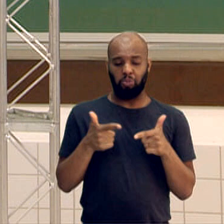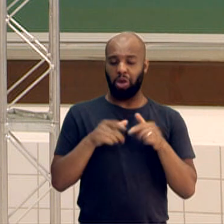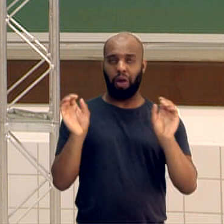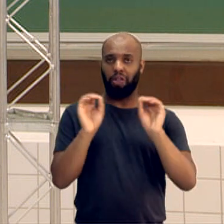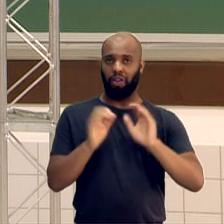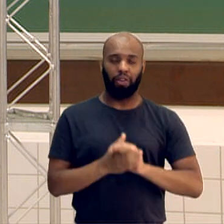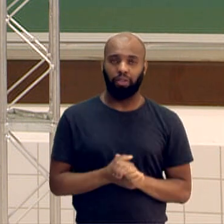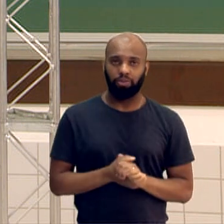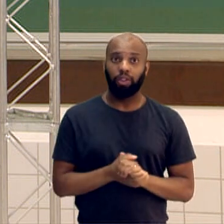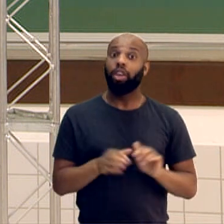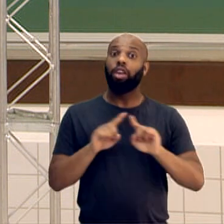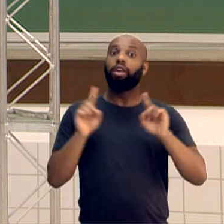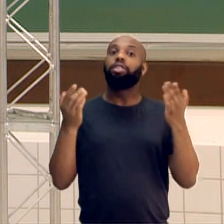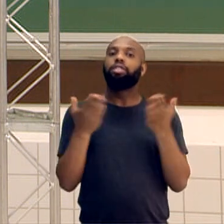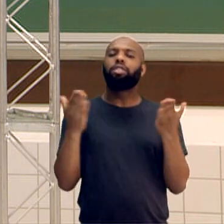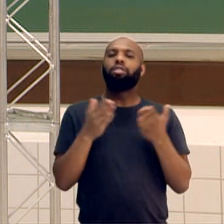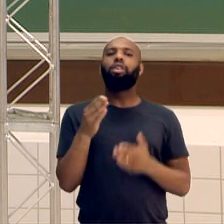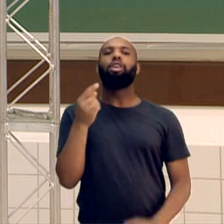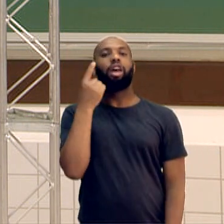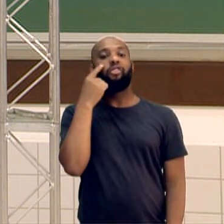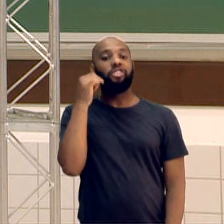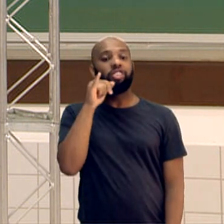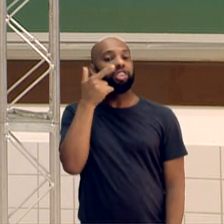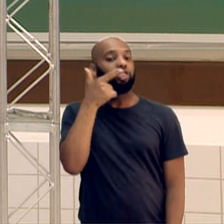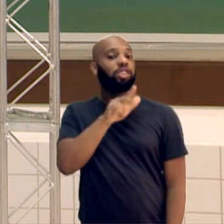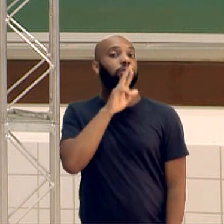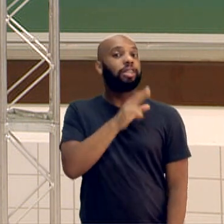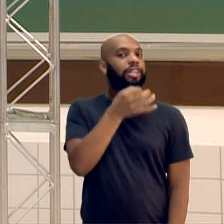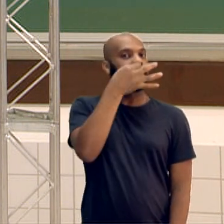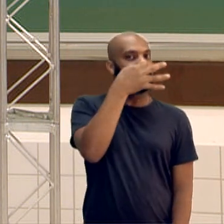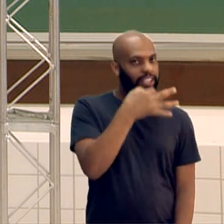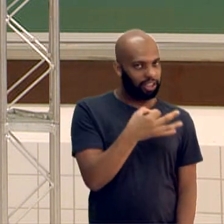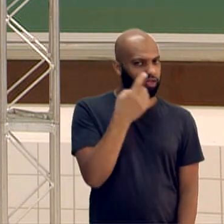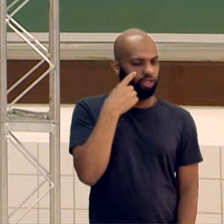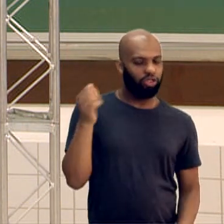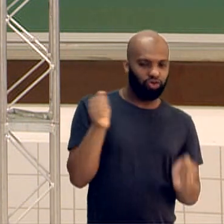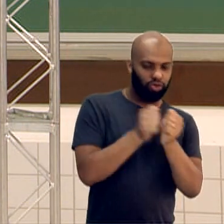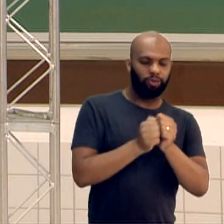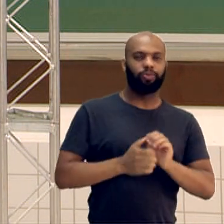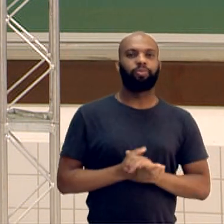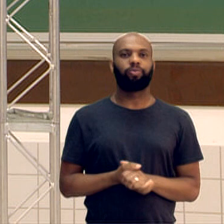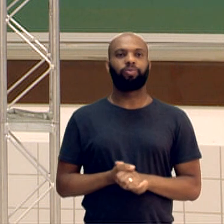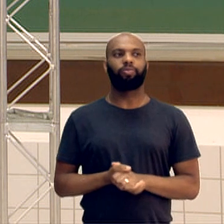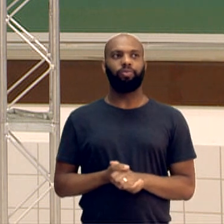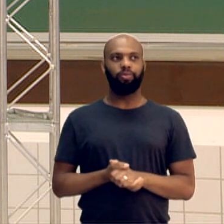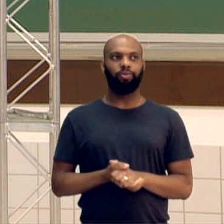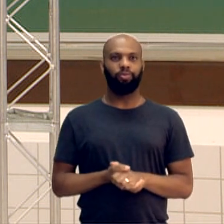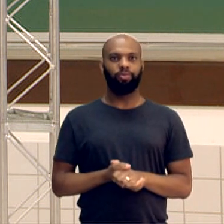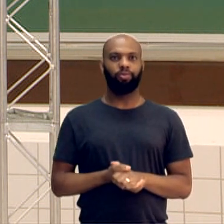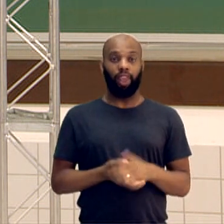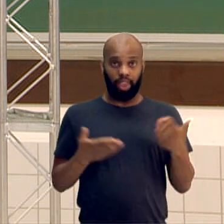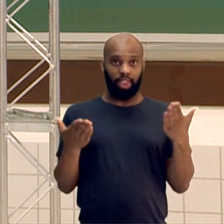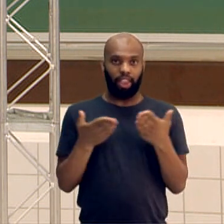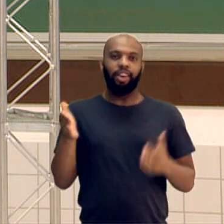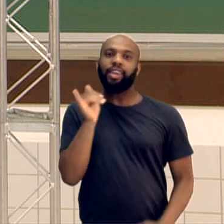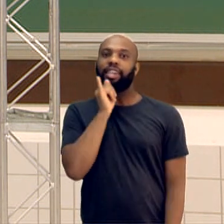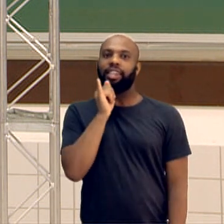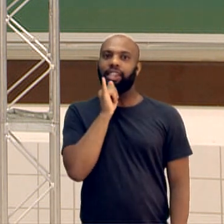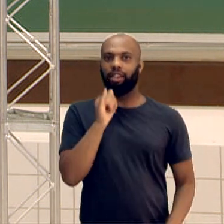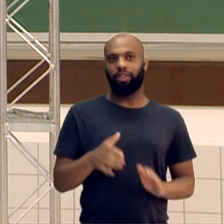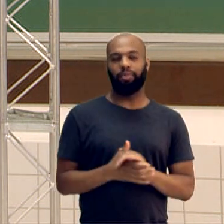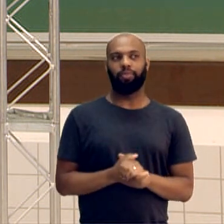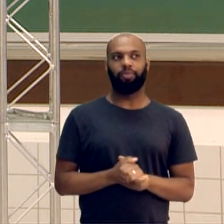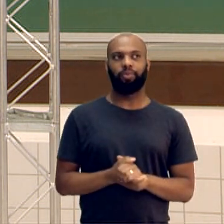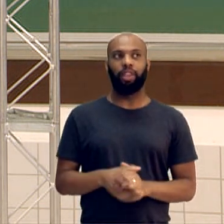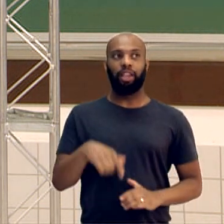problema nenhum, mas vamos ver se você acertou a solução. Vem comigo. Observe, nesse exemplo que nós